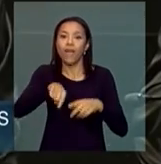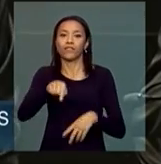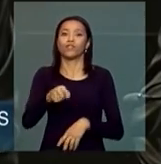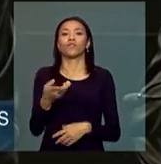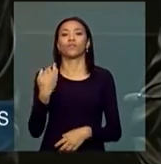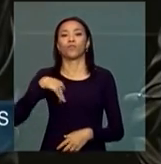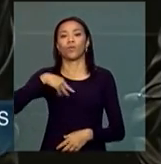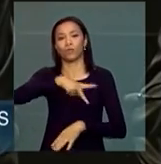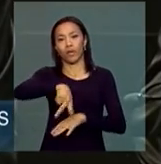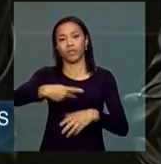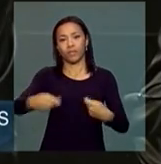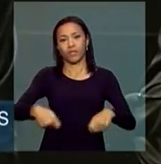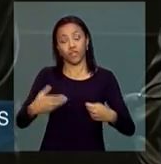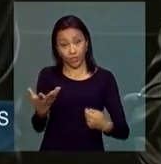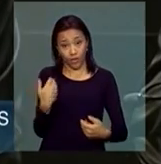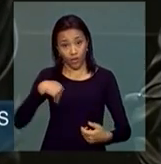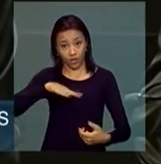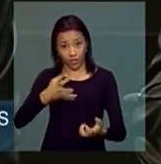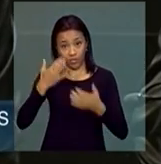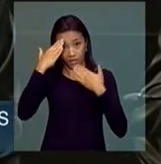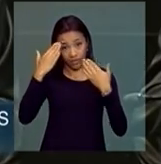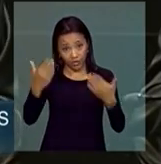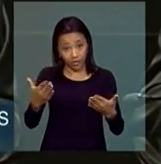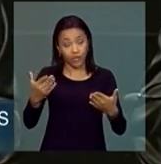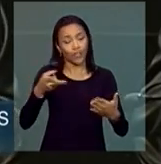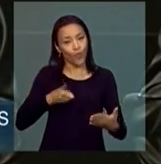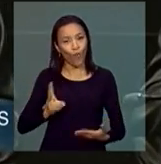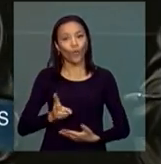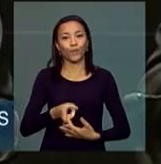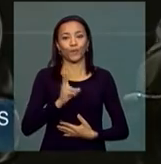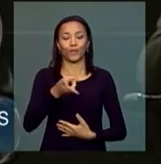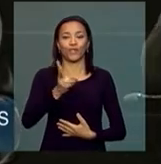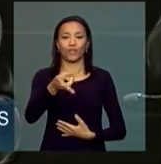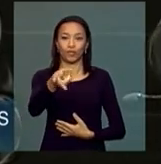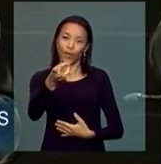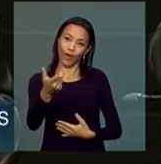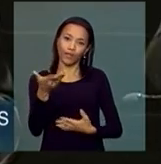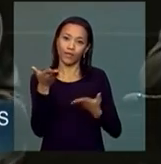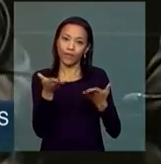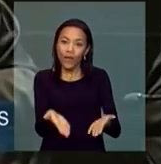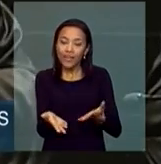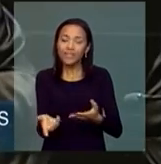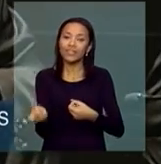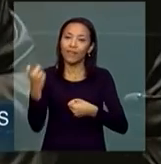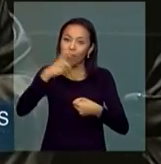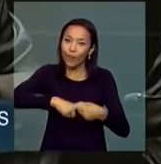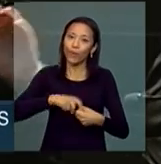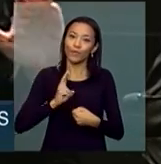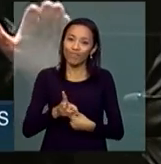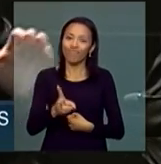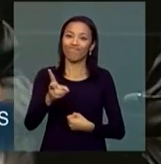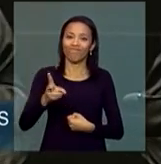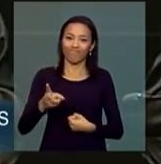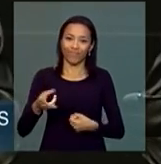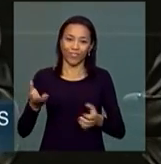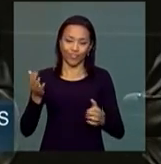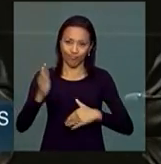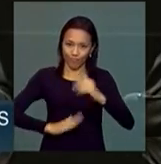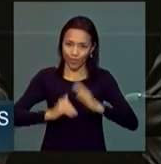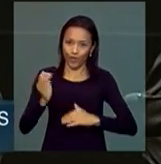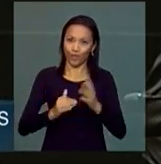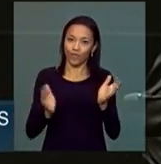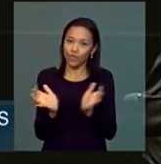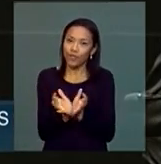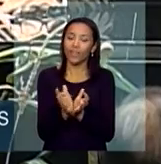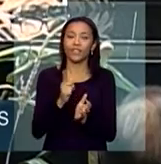precisa e nós queremos agradecer e dizer que continuamos contando com essa agência, com esse verdadeiro exército que a gente tem